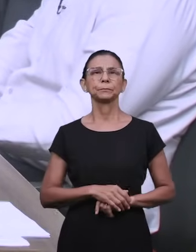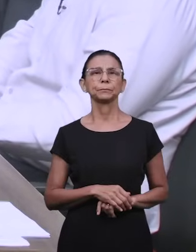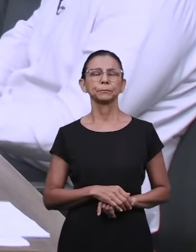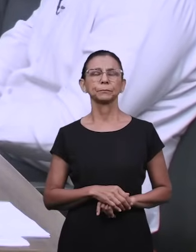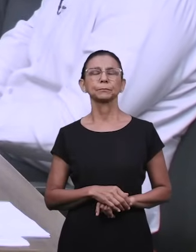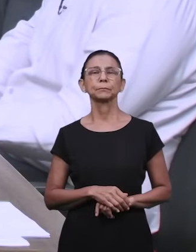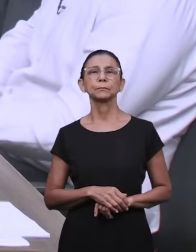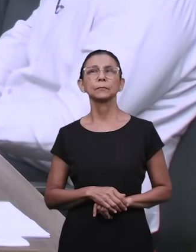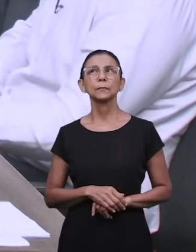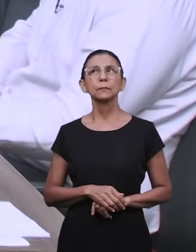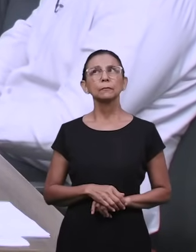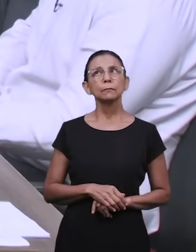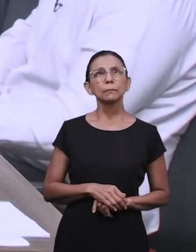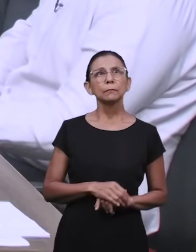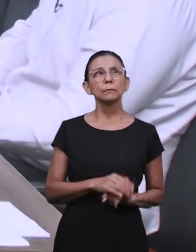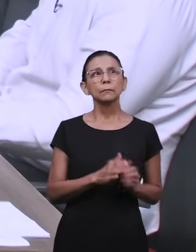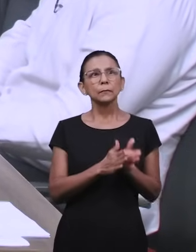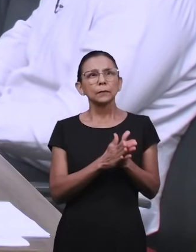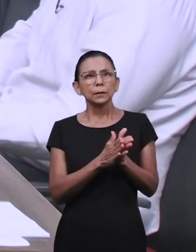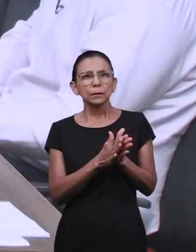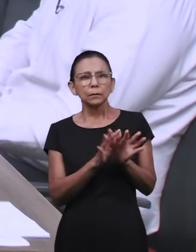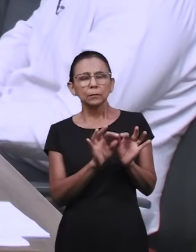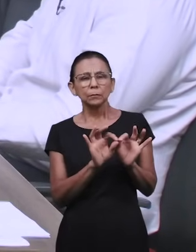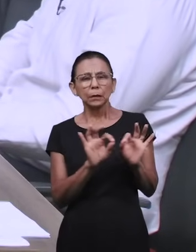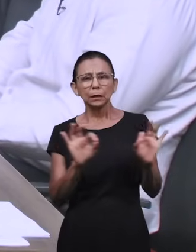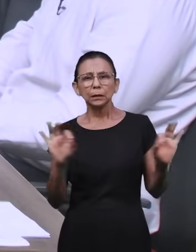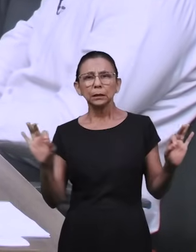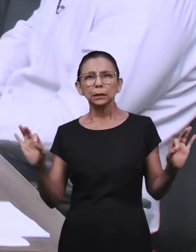Uma espécie de uma linha do tempo, né? De como que,